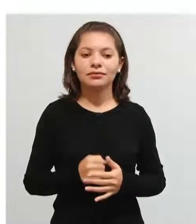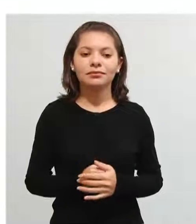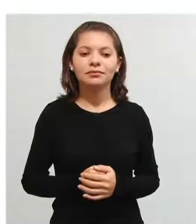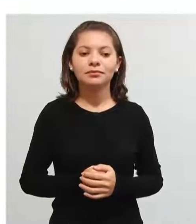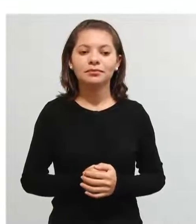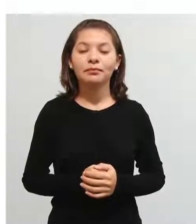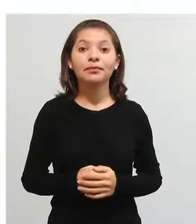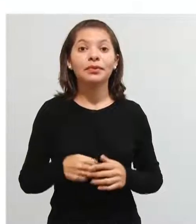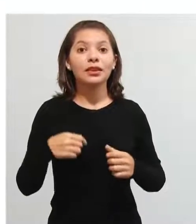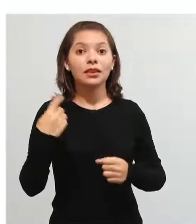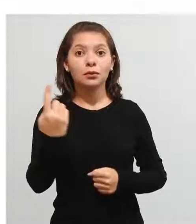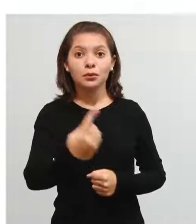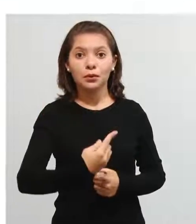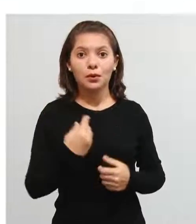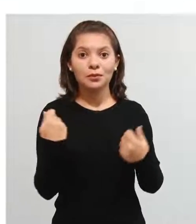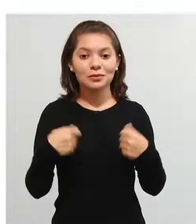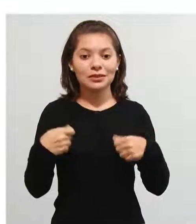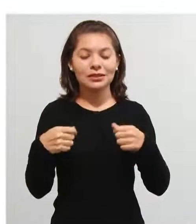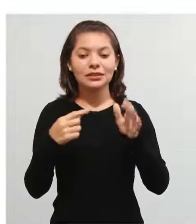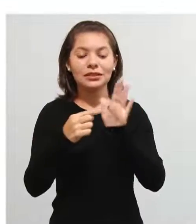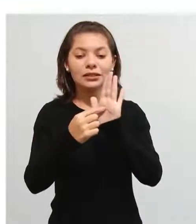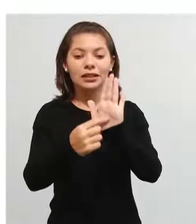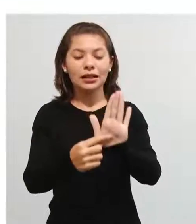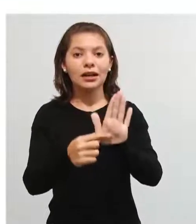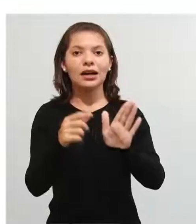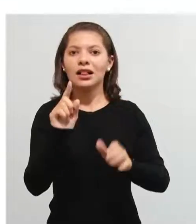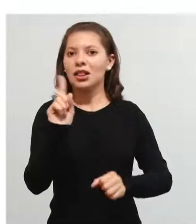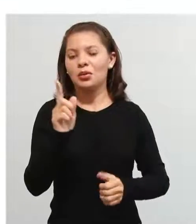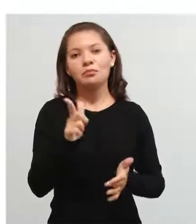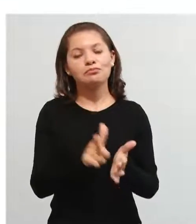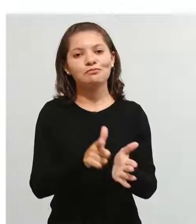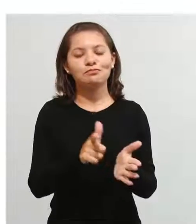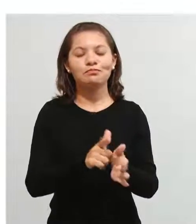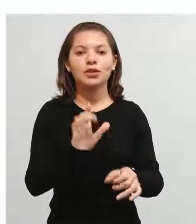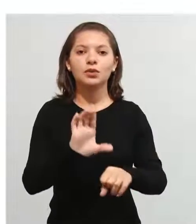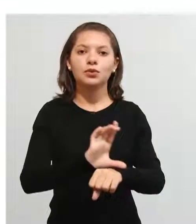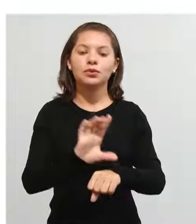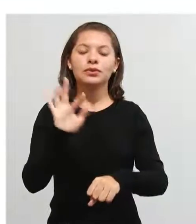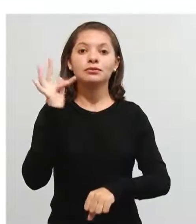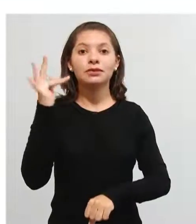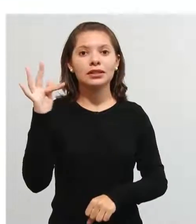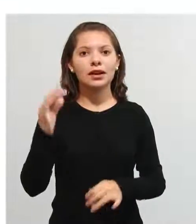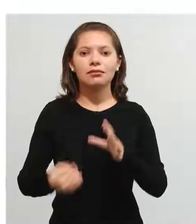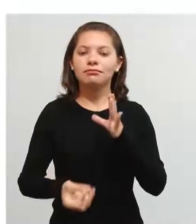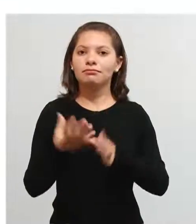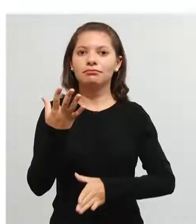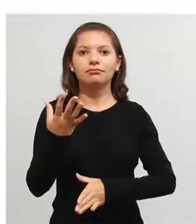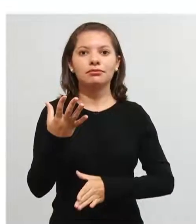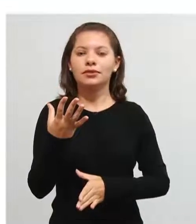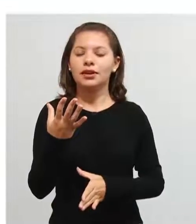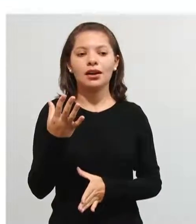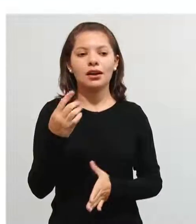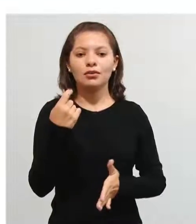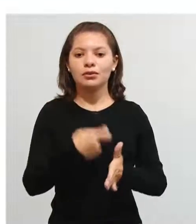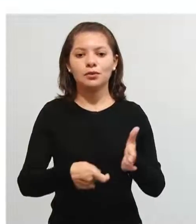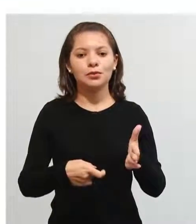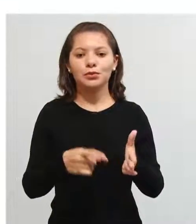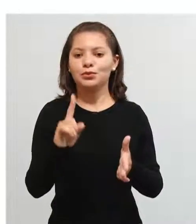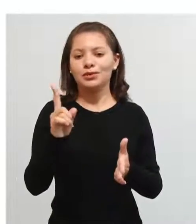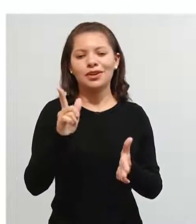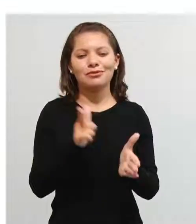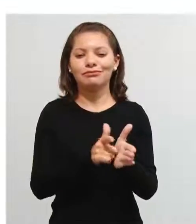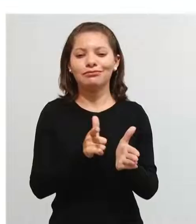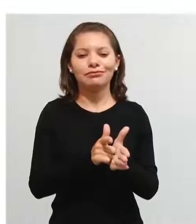precisamos destacar ainda que não é um papel da Constituição Federal criar os tributos, tá? A